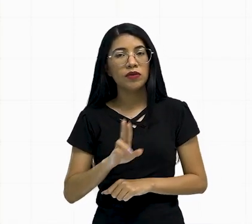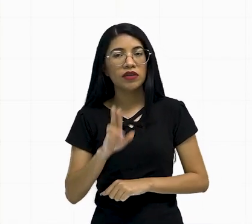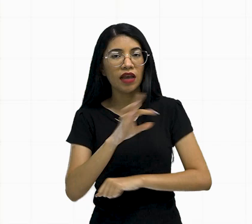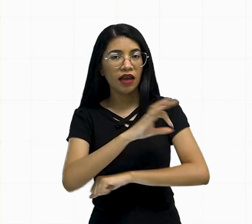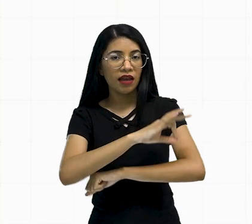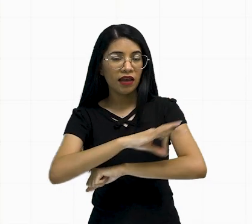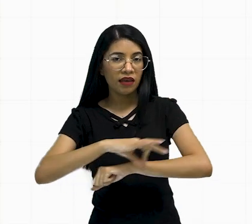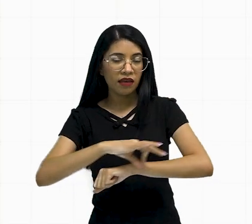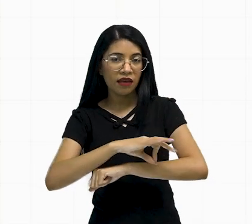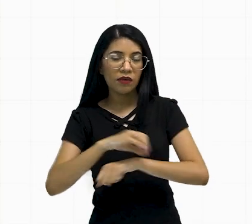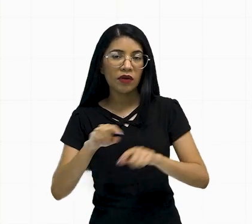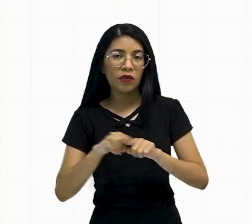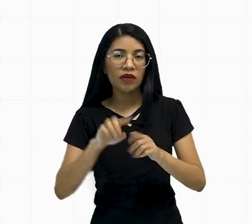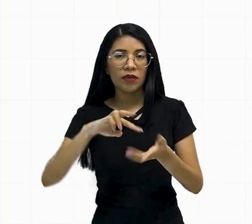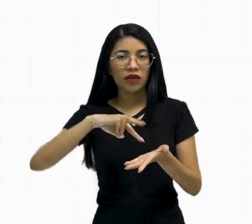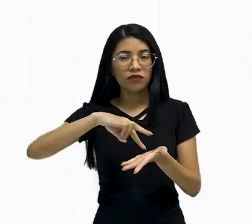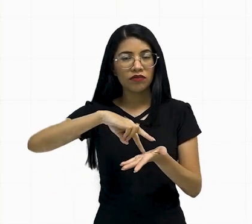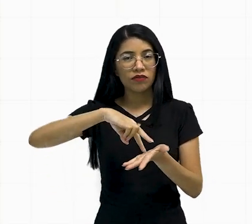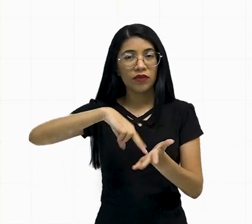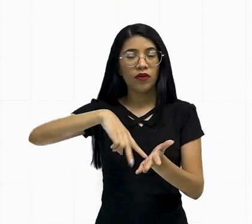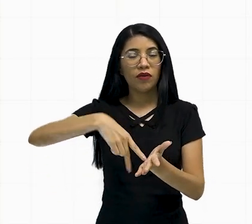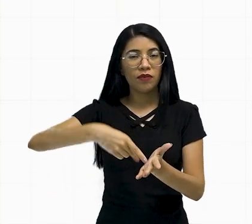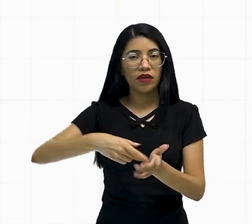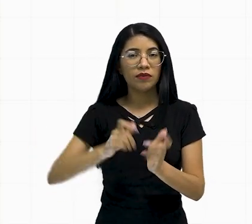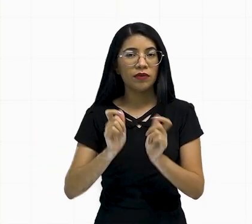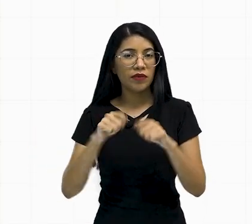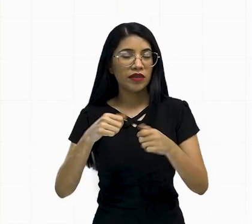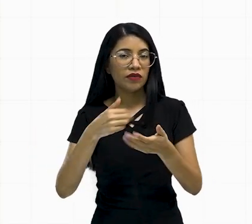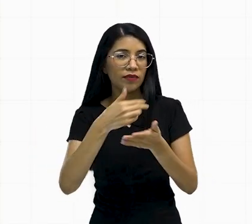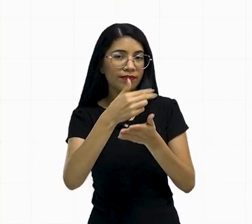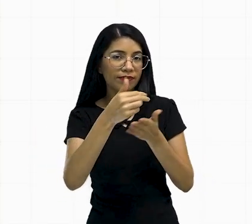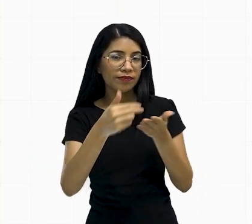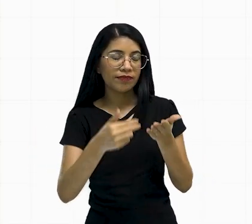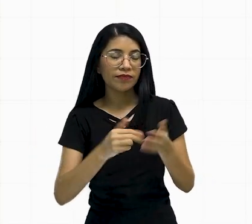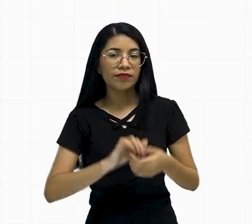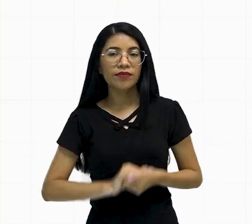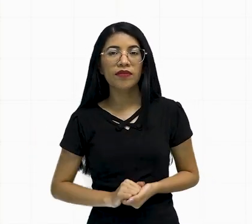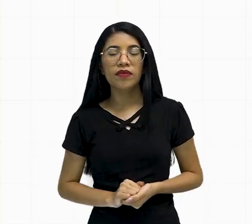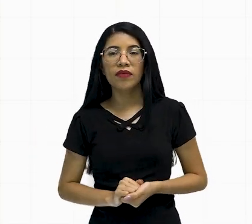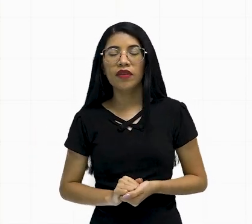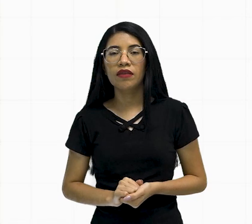compasso, que são materiais de desenho geométrico. Então, nós temos aqui, reparem.